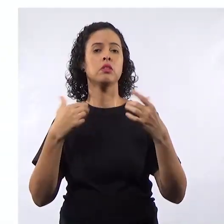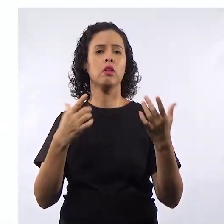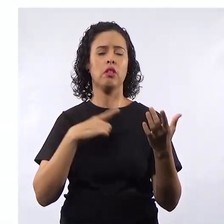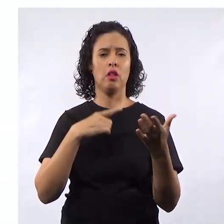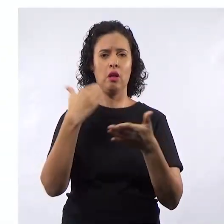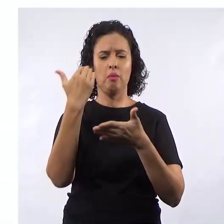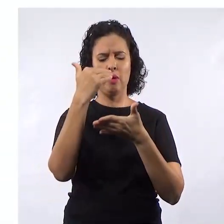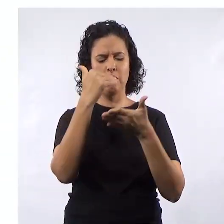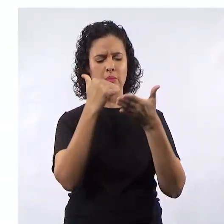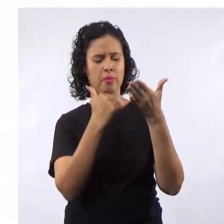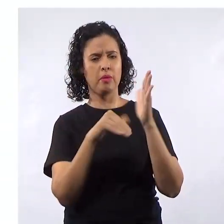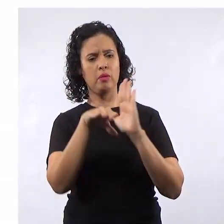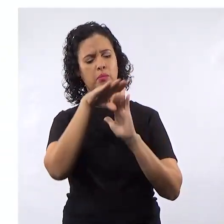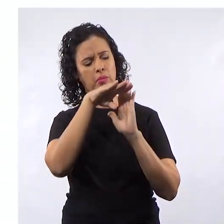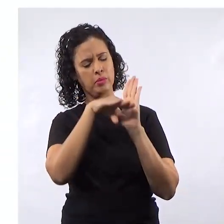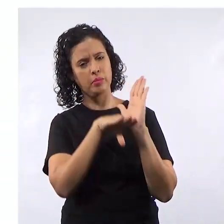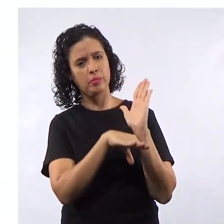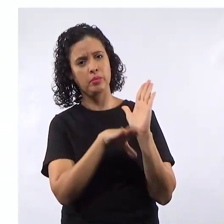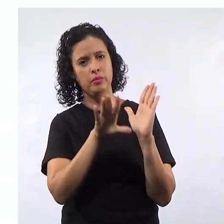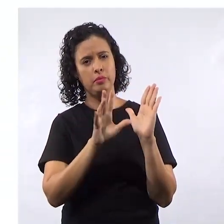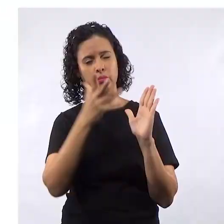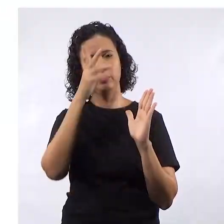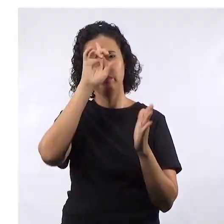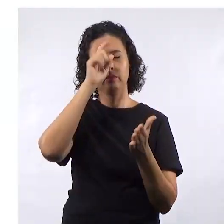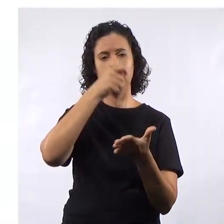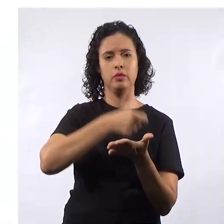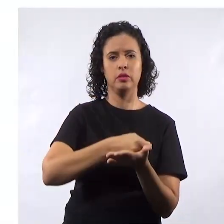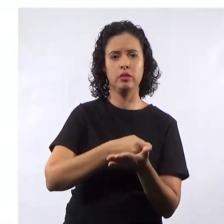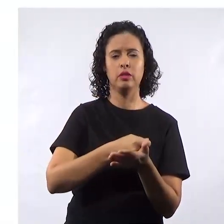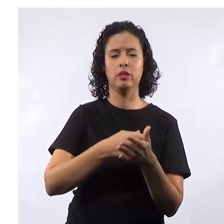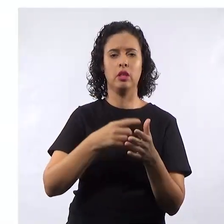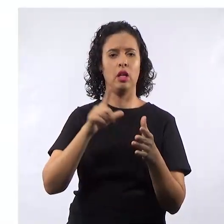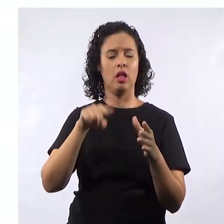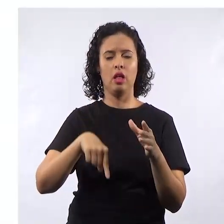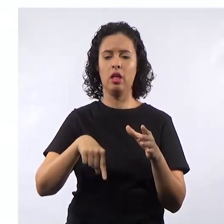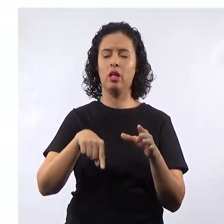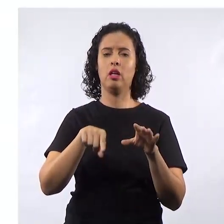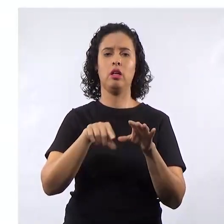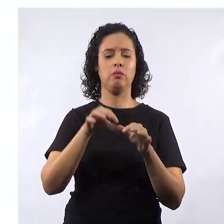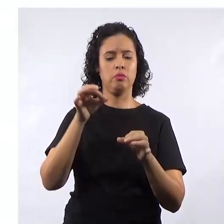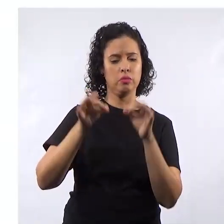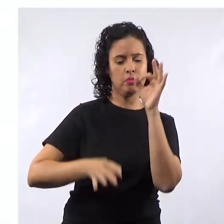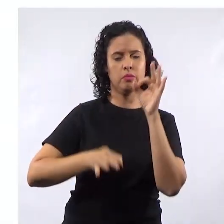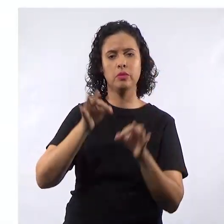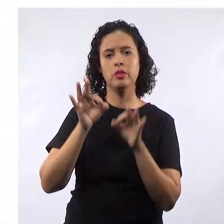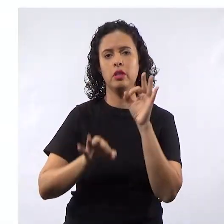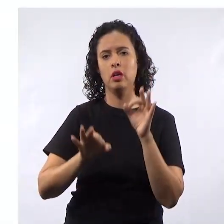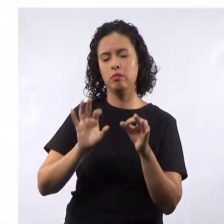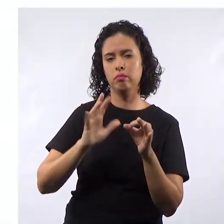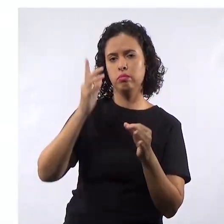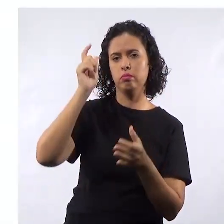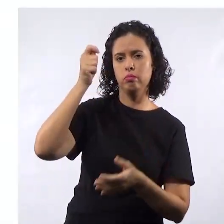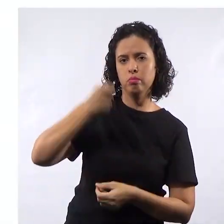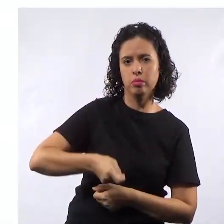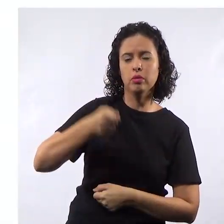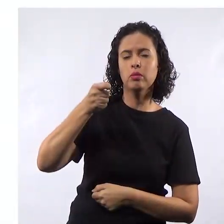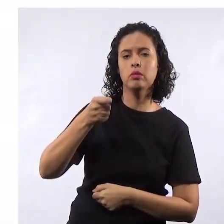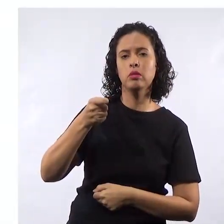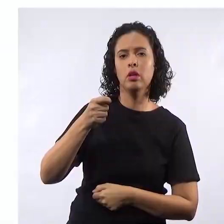ali várias decisões reiteradas no mesmo sentido, por vários tribunais, ou isso vai parar... isso